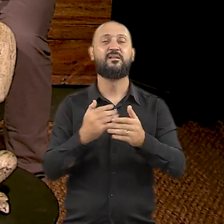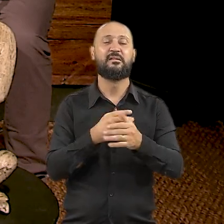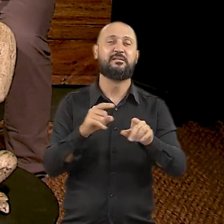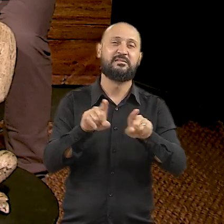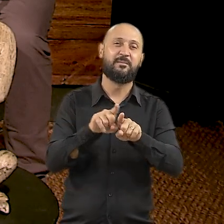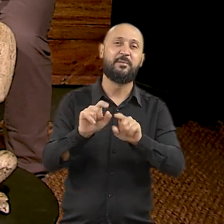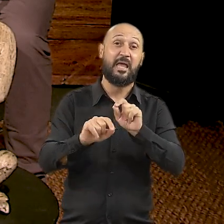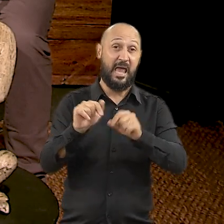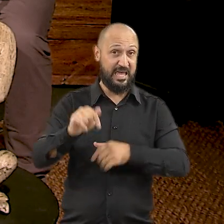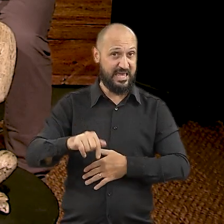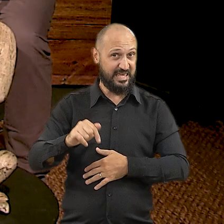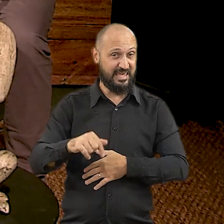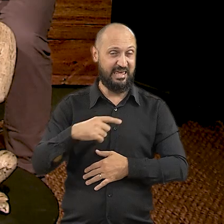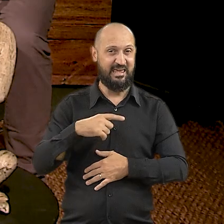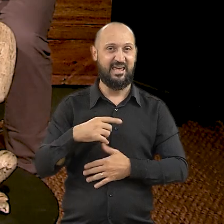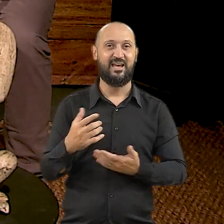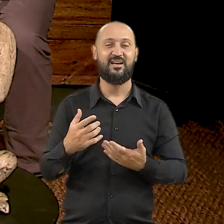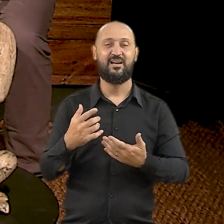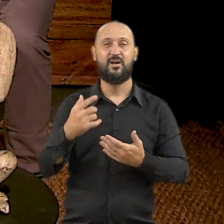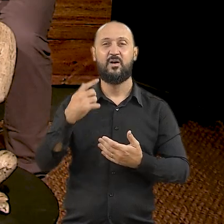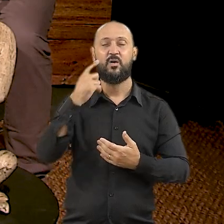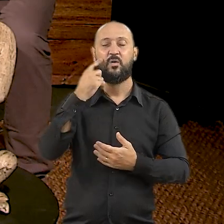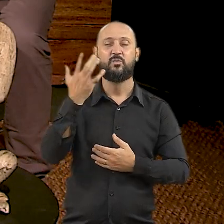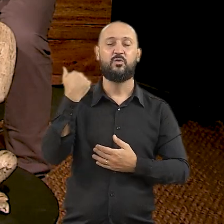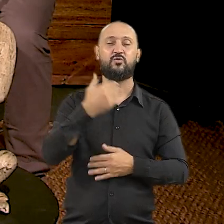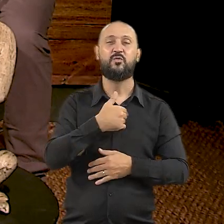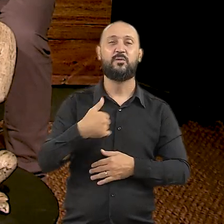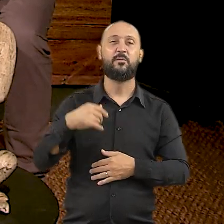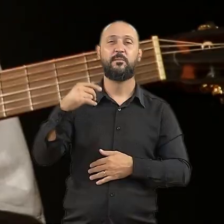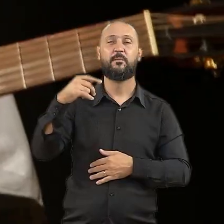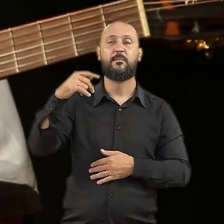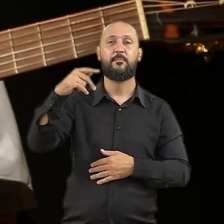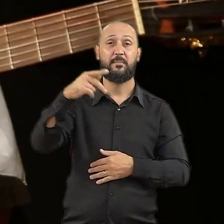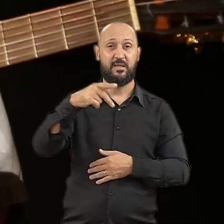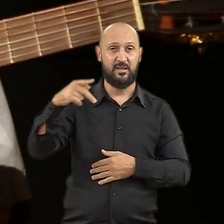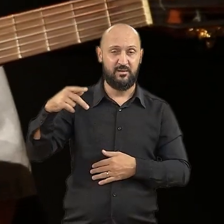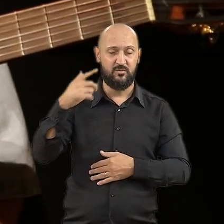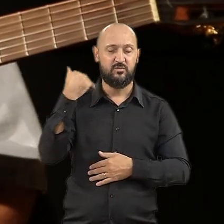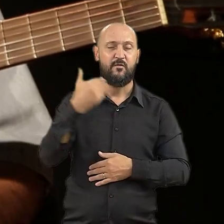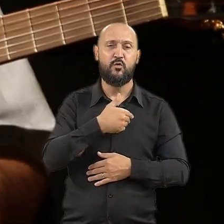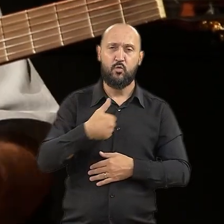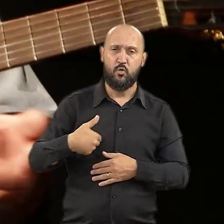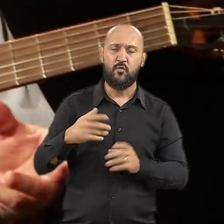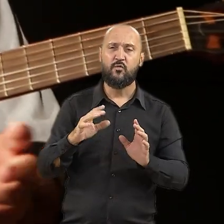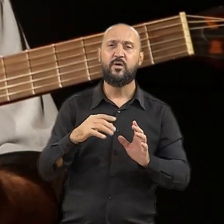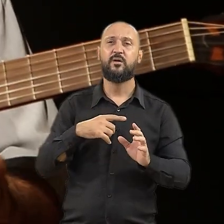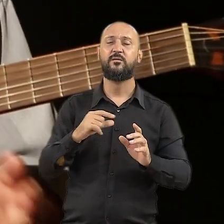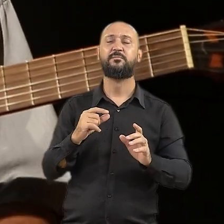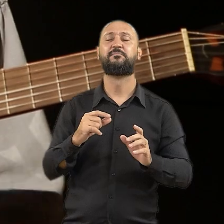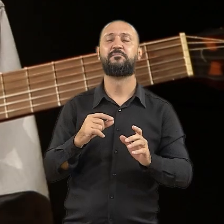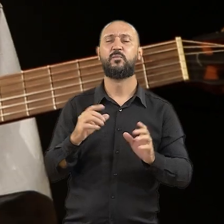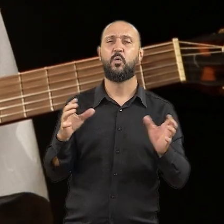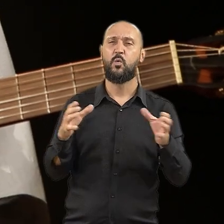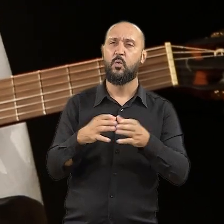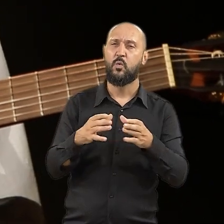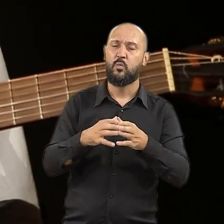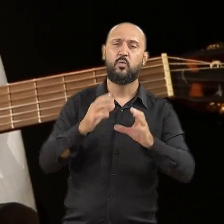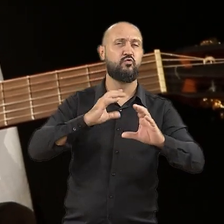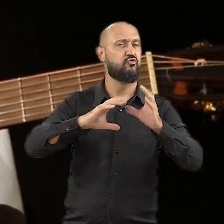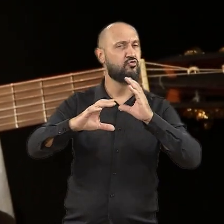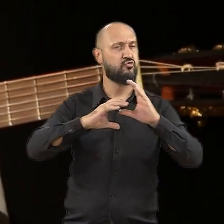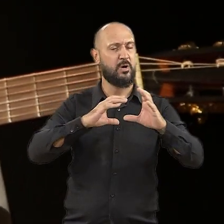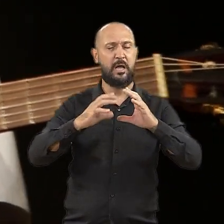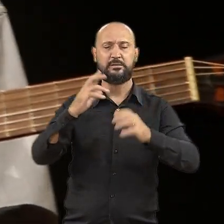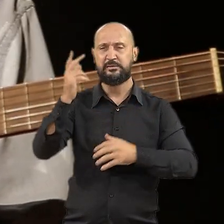de acontecer também aqui o Pedrociano, nós tínhamos, Pedrociano estava no governo, e aí ele trouxe uma equipe, um time